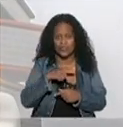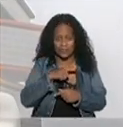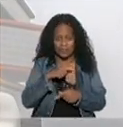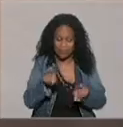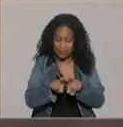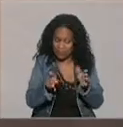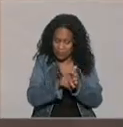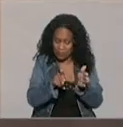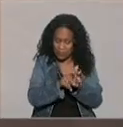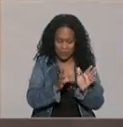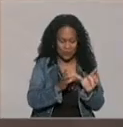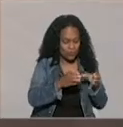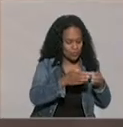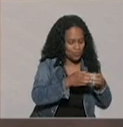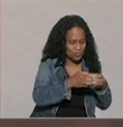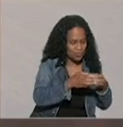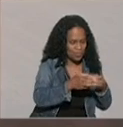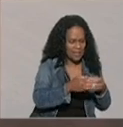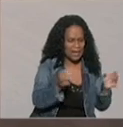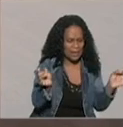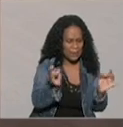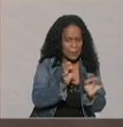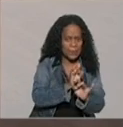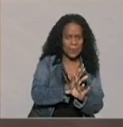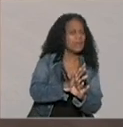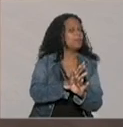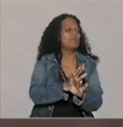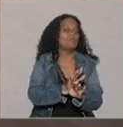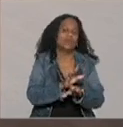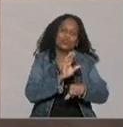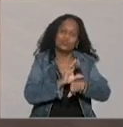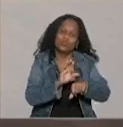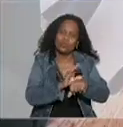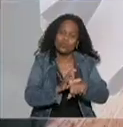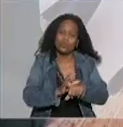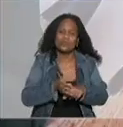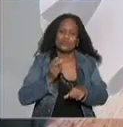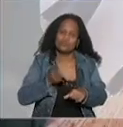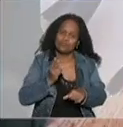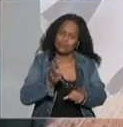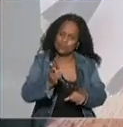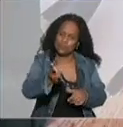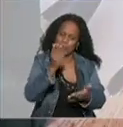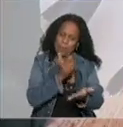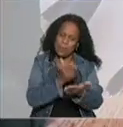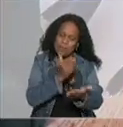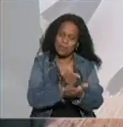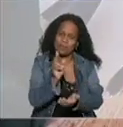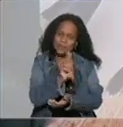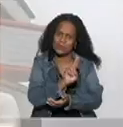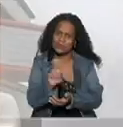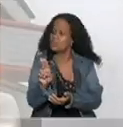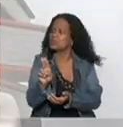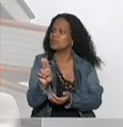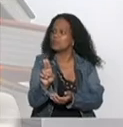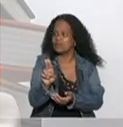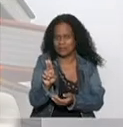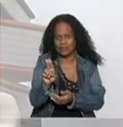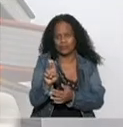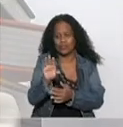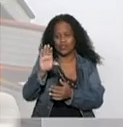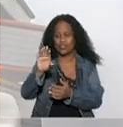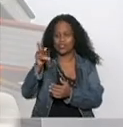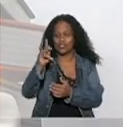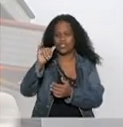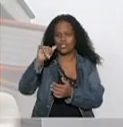Paula? Ela vai ser sempre que só é o único, né, na história da escola. E não muda. E quem escolhe, isso